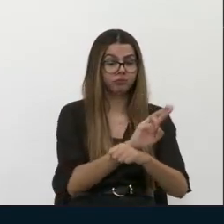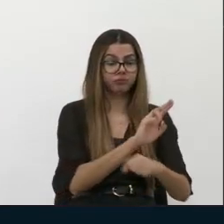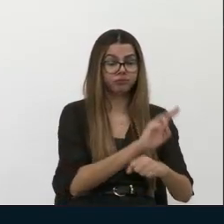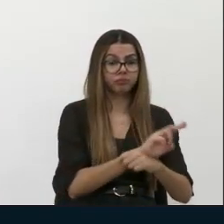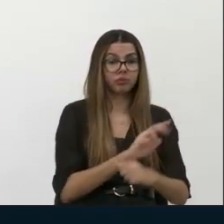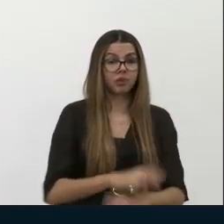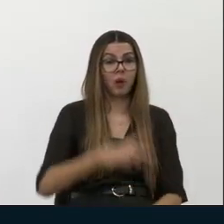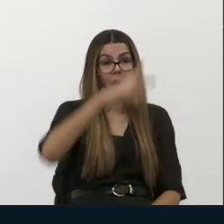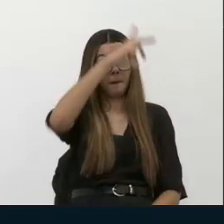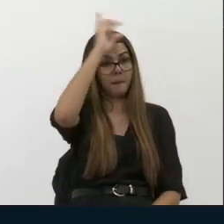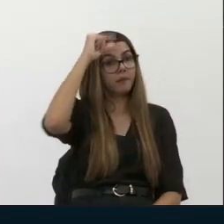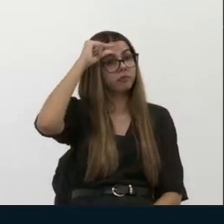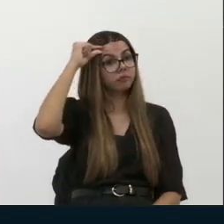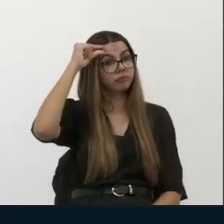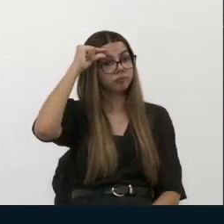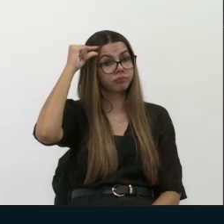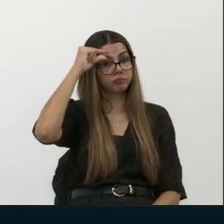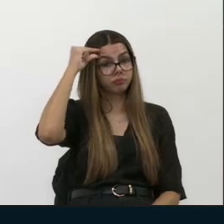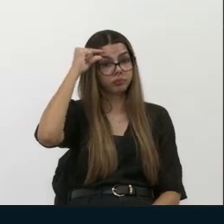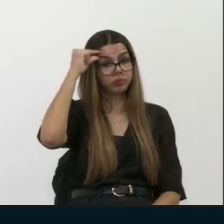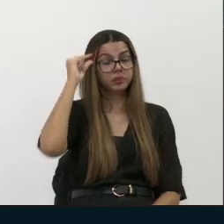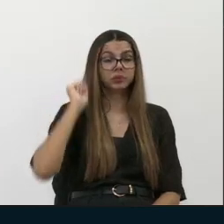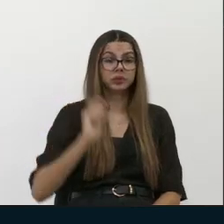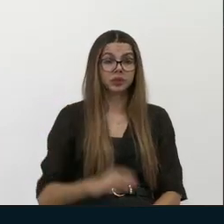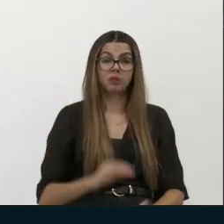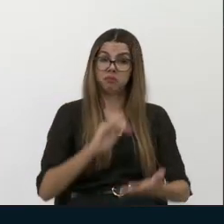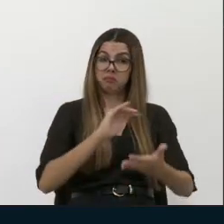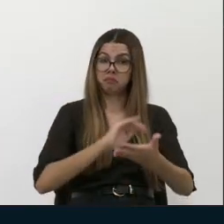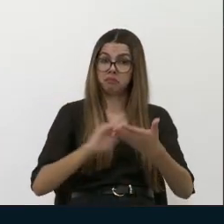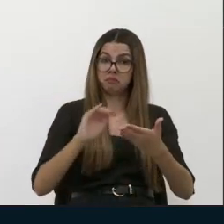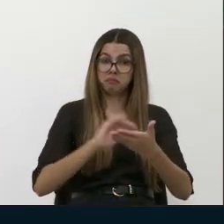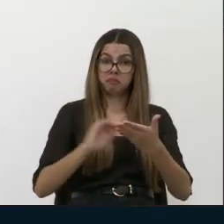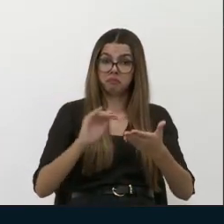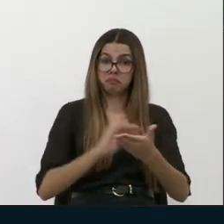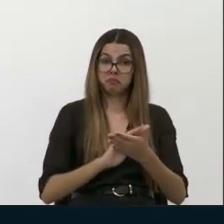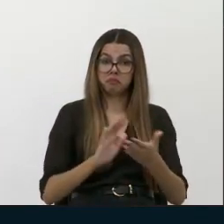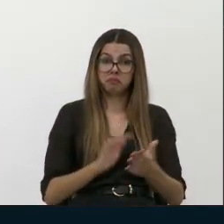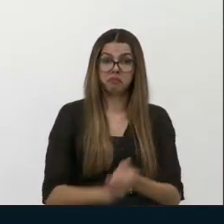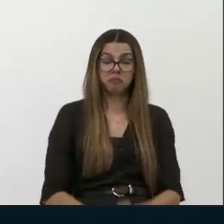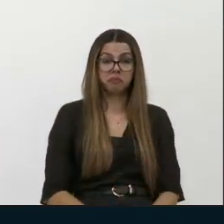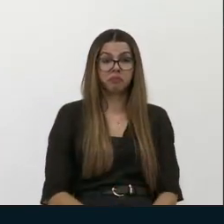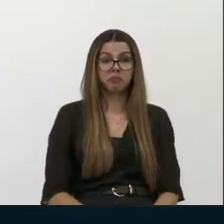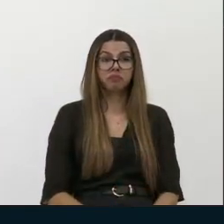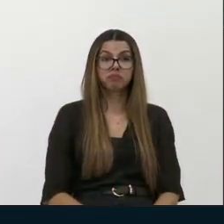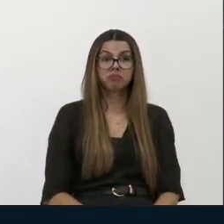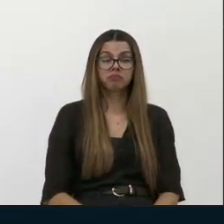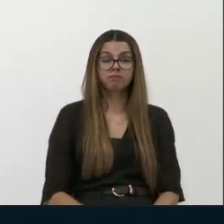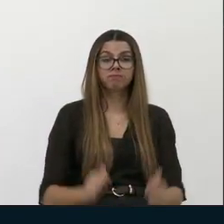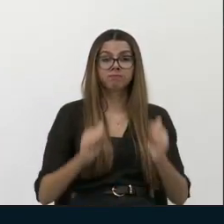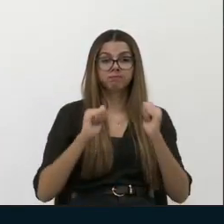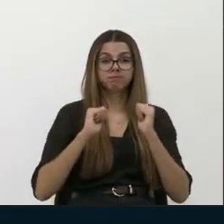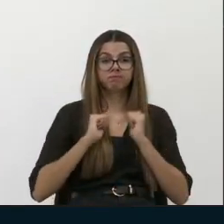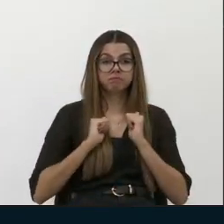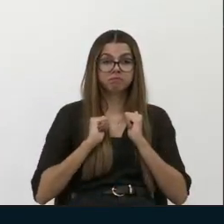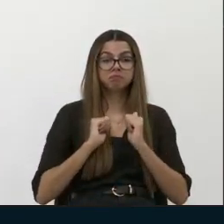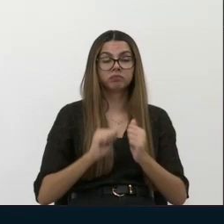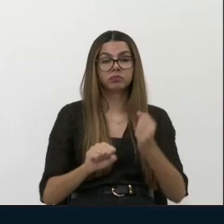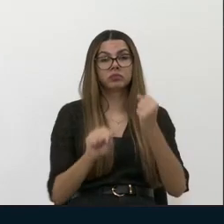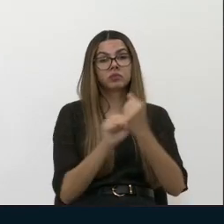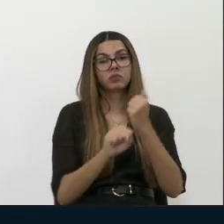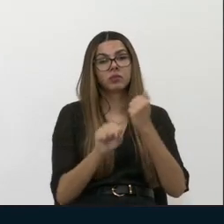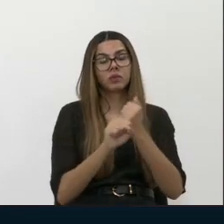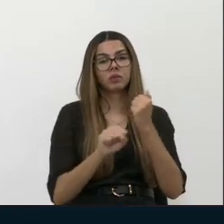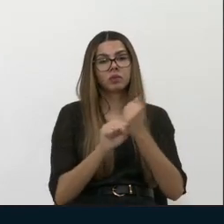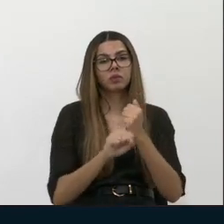através dos seus secretários, simplesmente referendou a proposta de obra. E hoje você